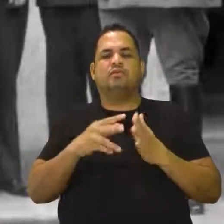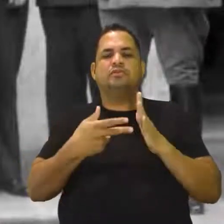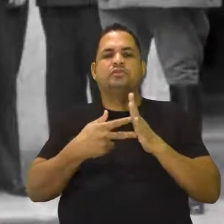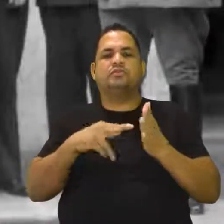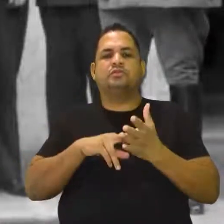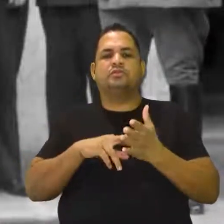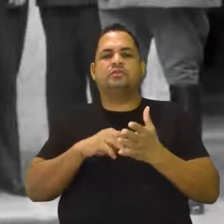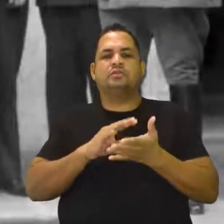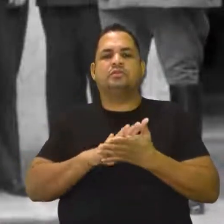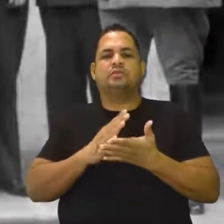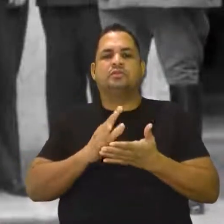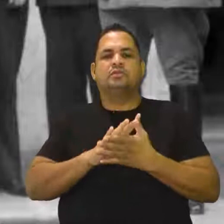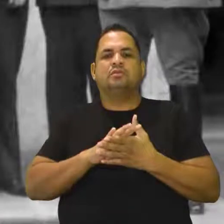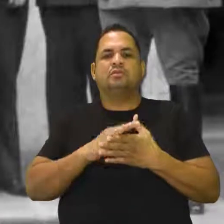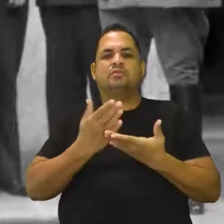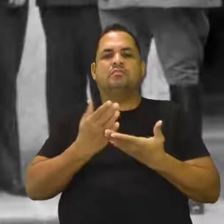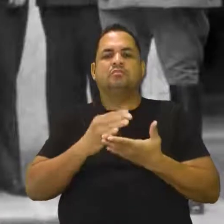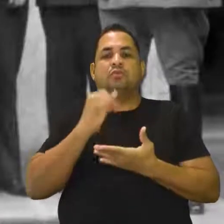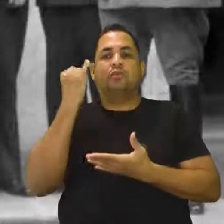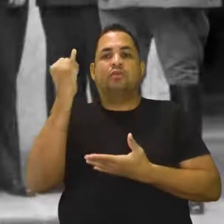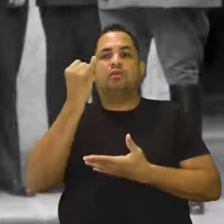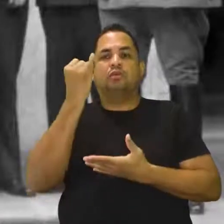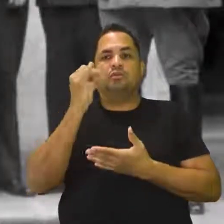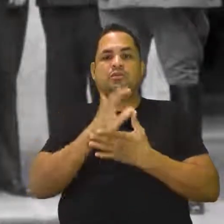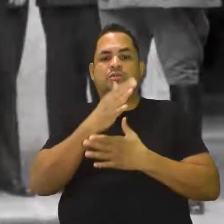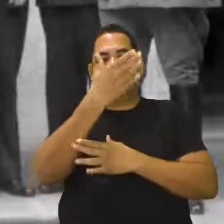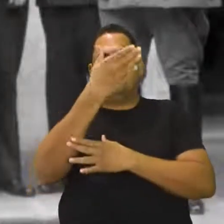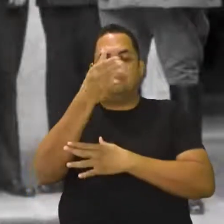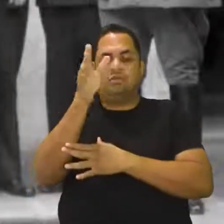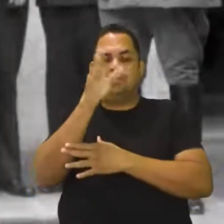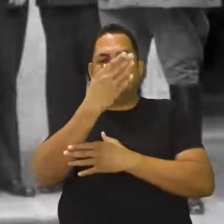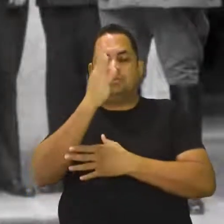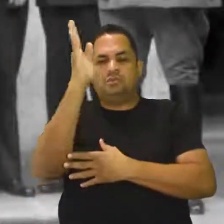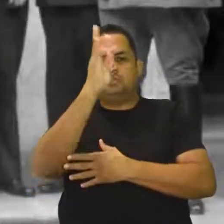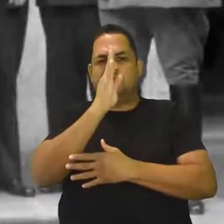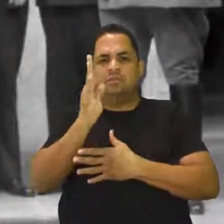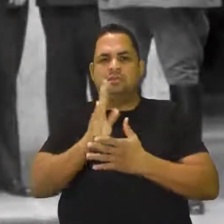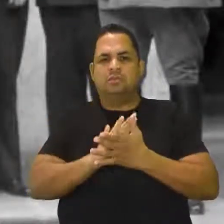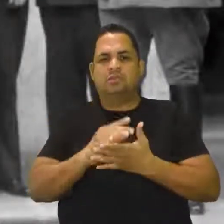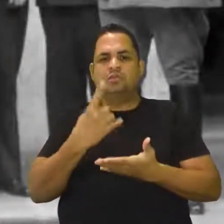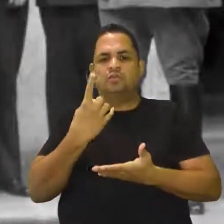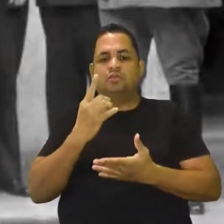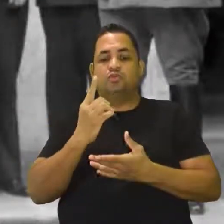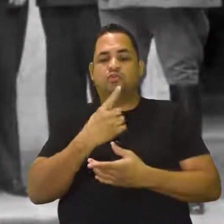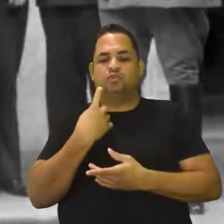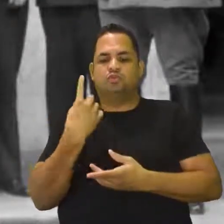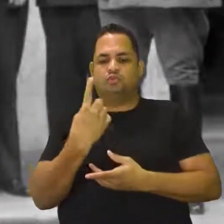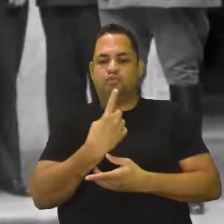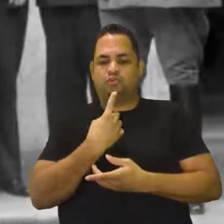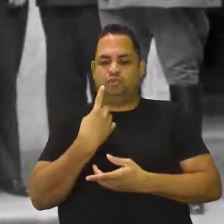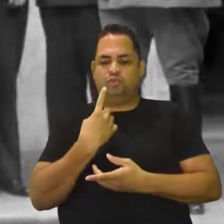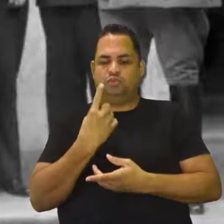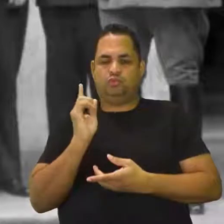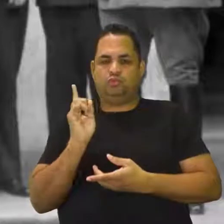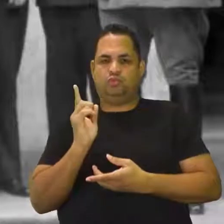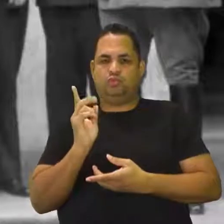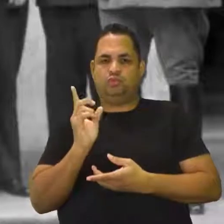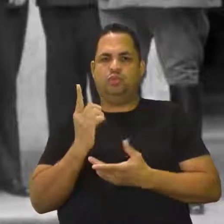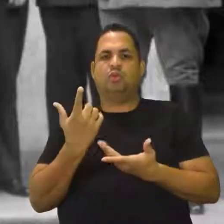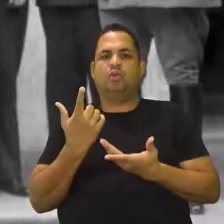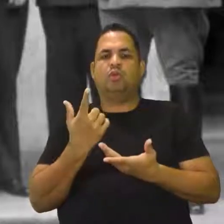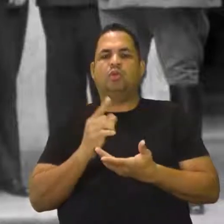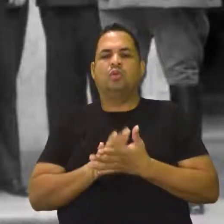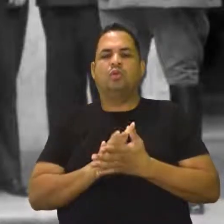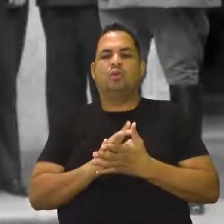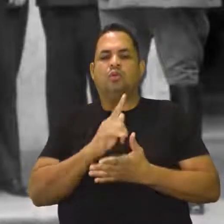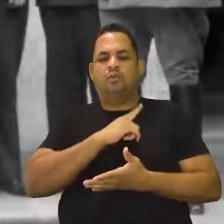o que vale é a bandeira do Brasil, simbolizando um governo centralizado. Olha a característica desse